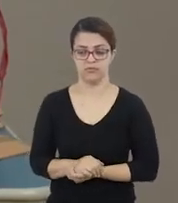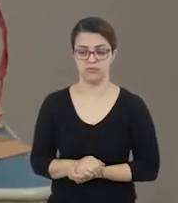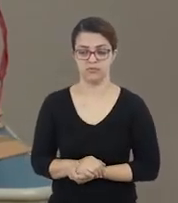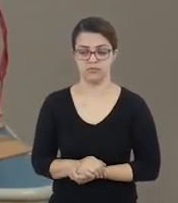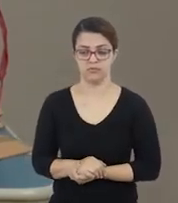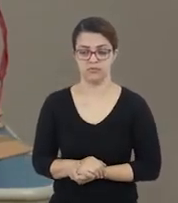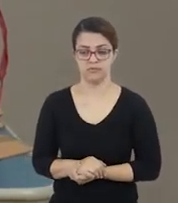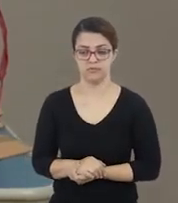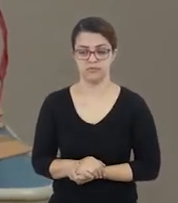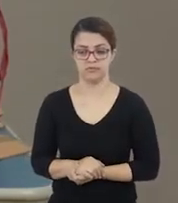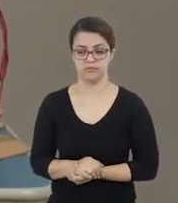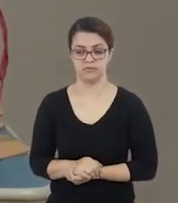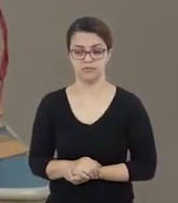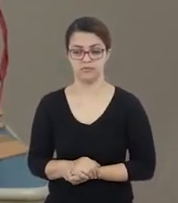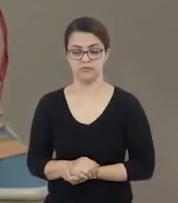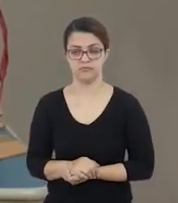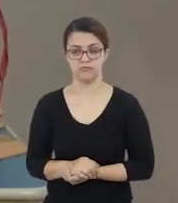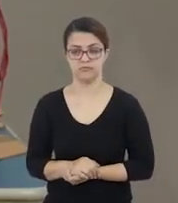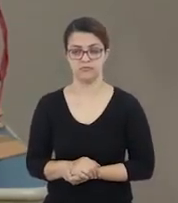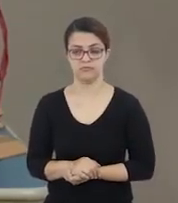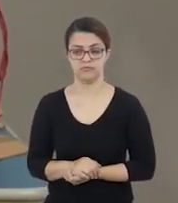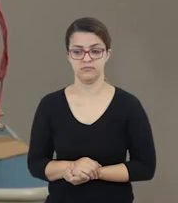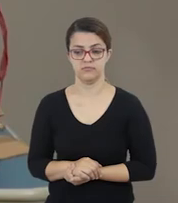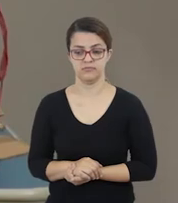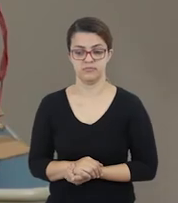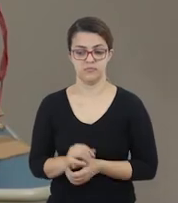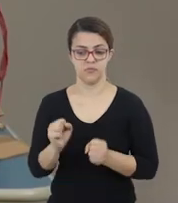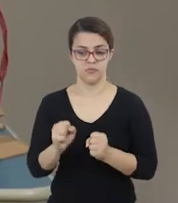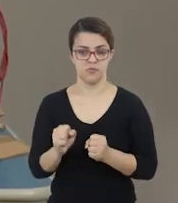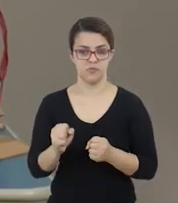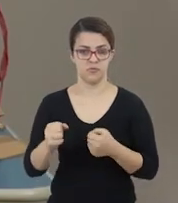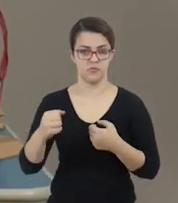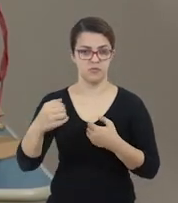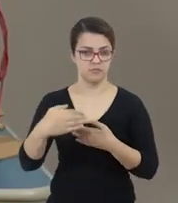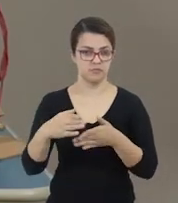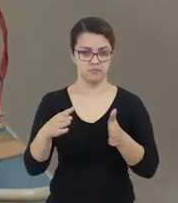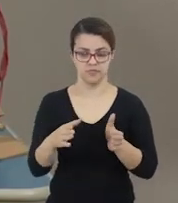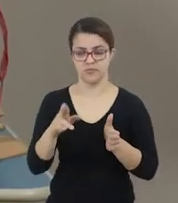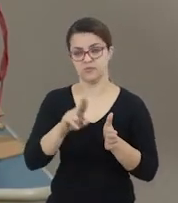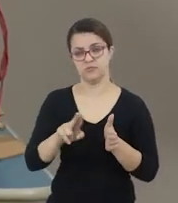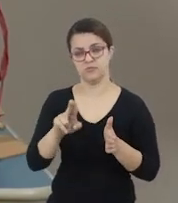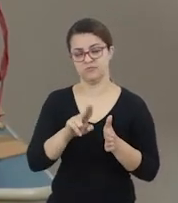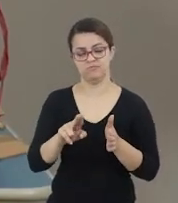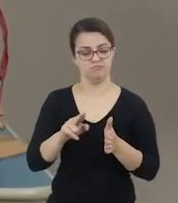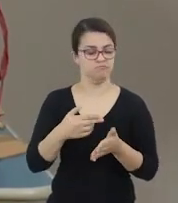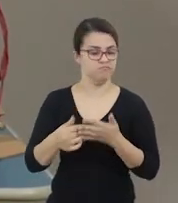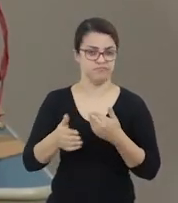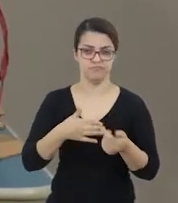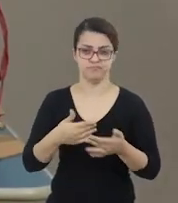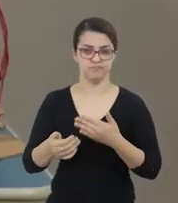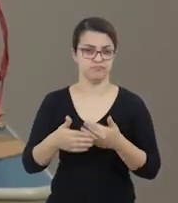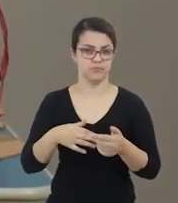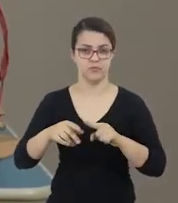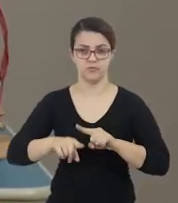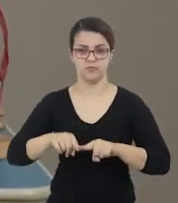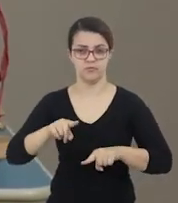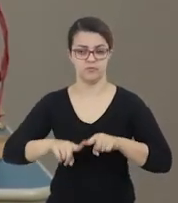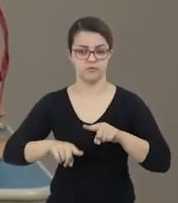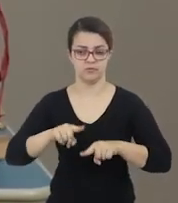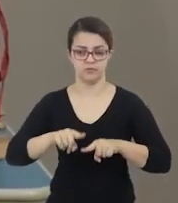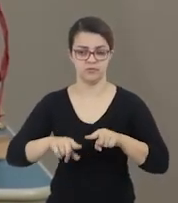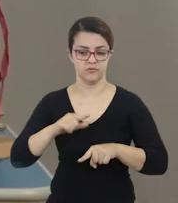Temos então, a partir de um círculo, vocês podem fazer usando papelão, qualquer material que vocês tiverem mais fácil,